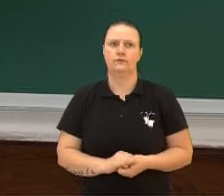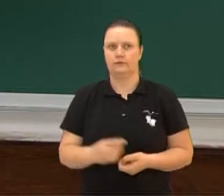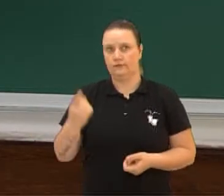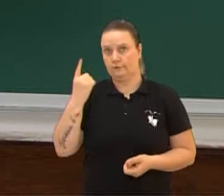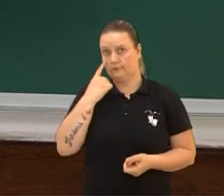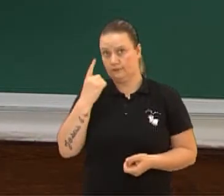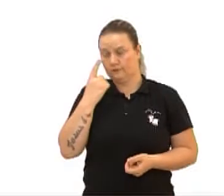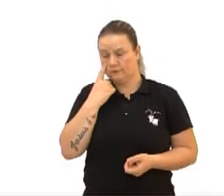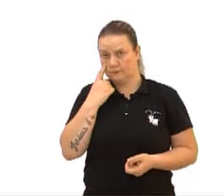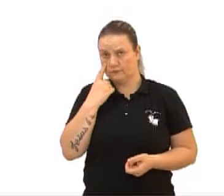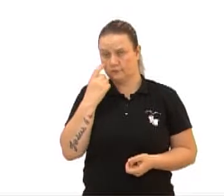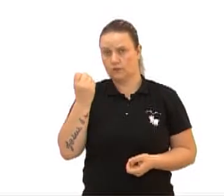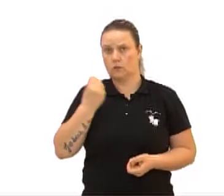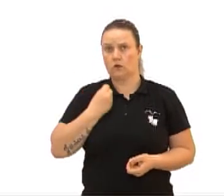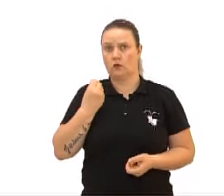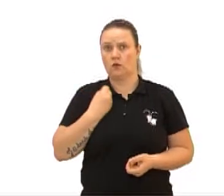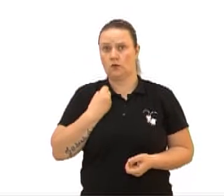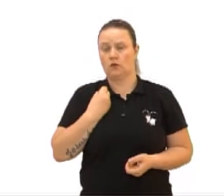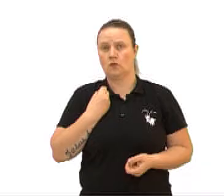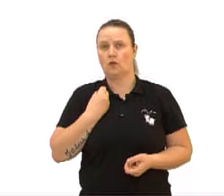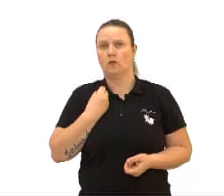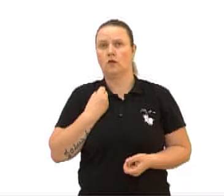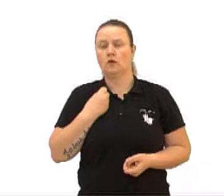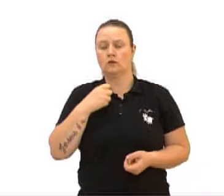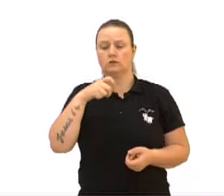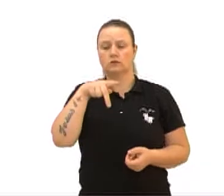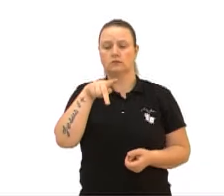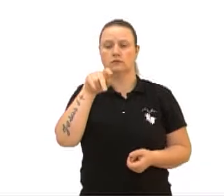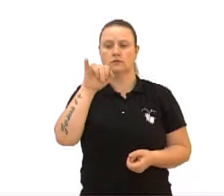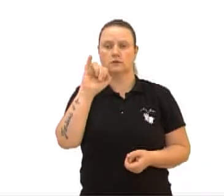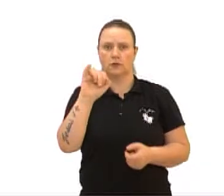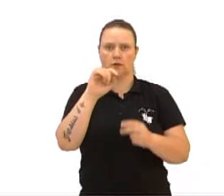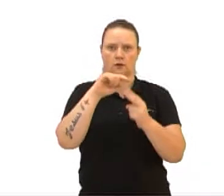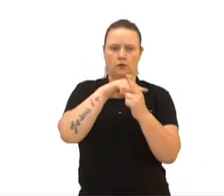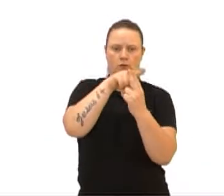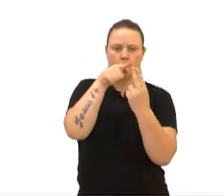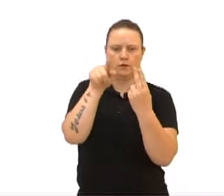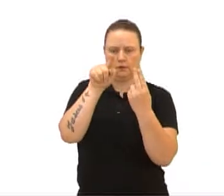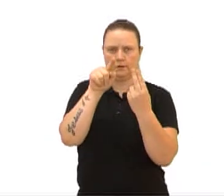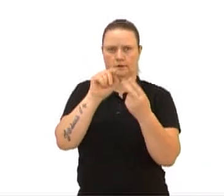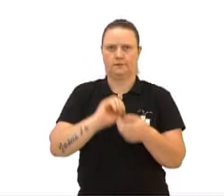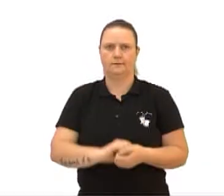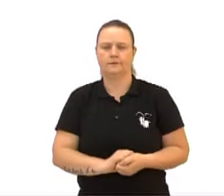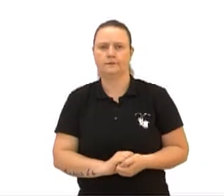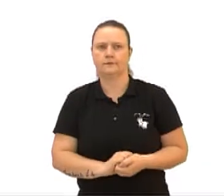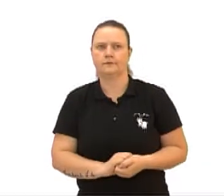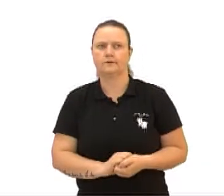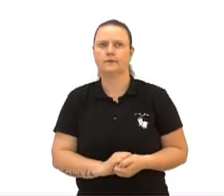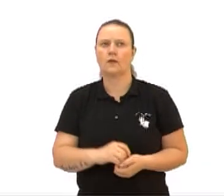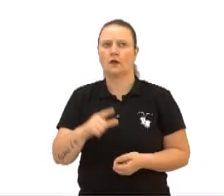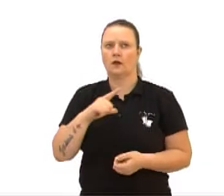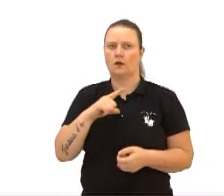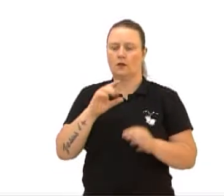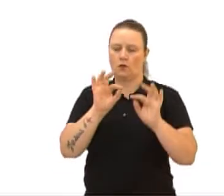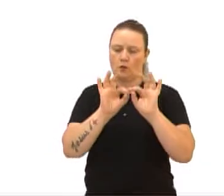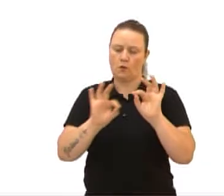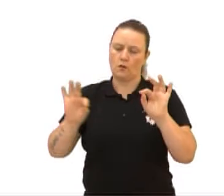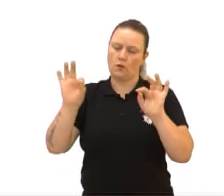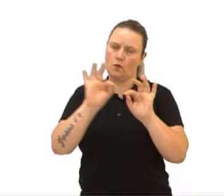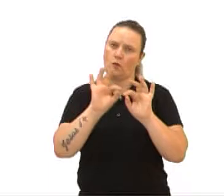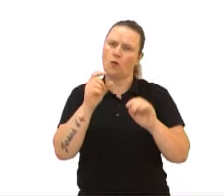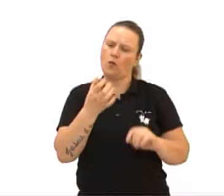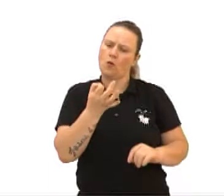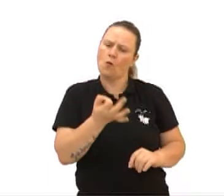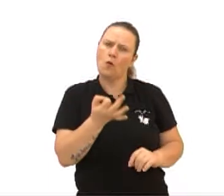lá, o número irracional π. Como é que eu consigo chegar nesse valor? Então, a moeda de R$1